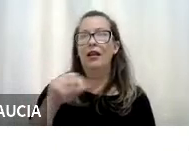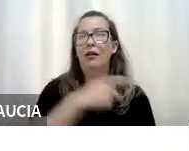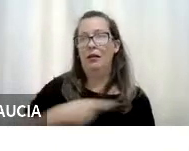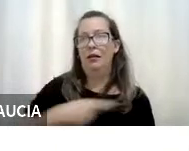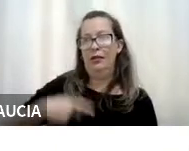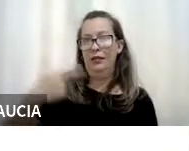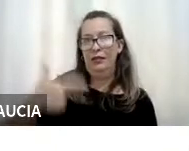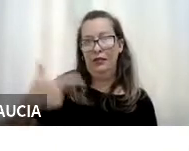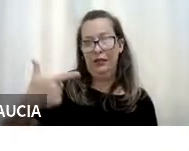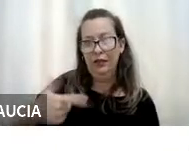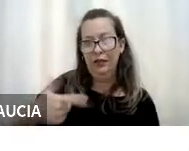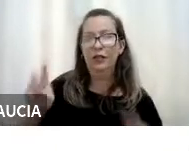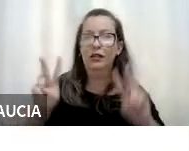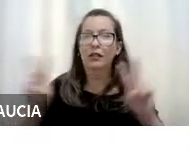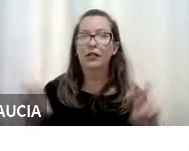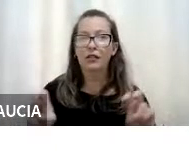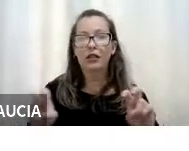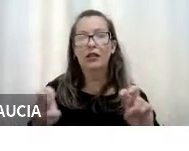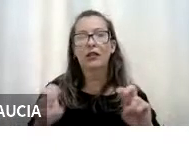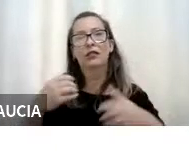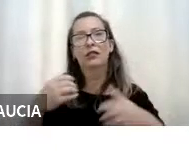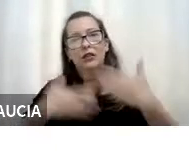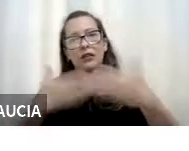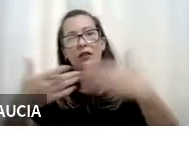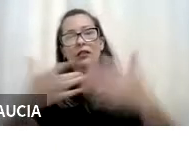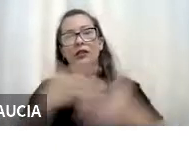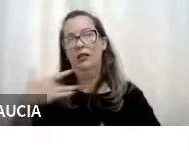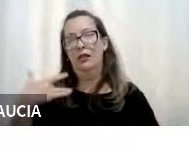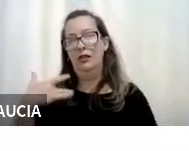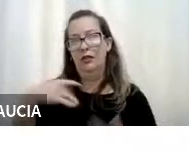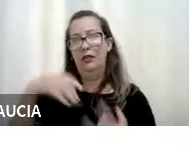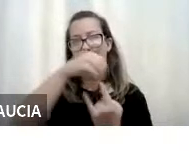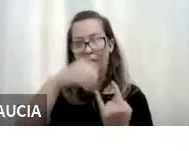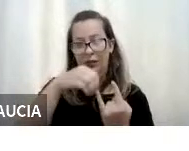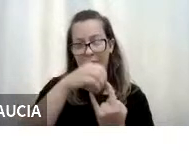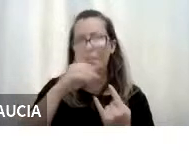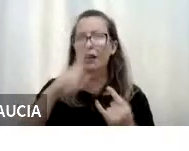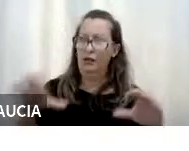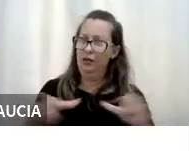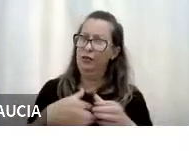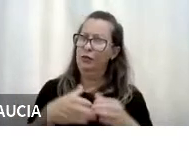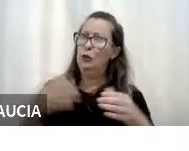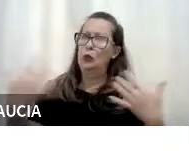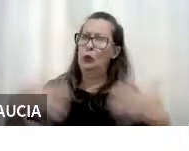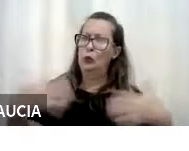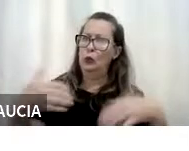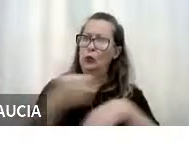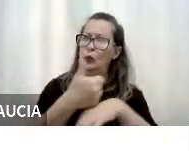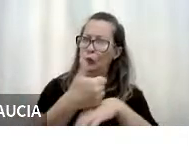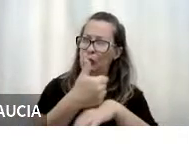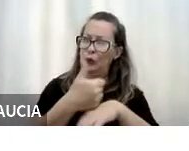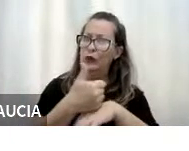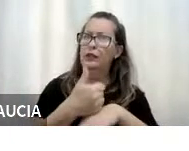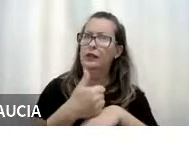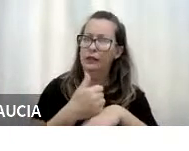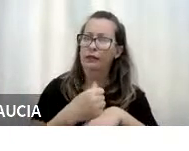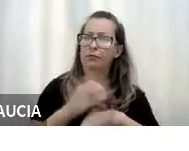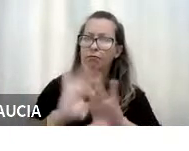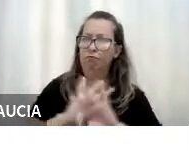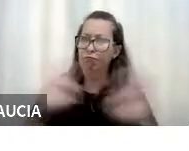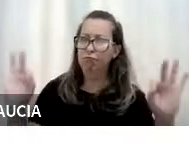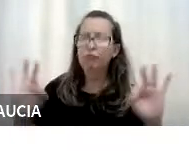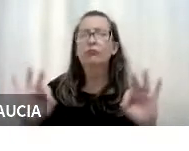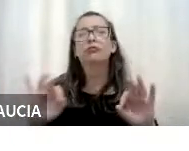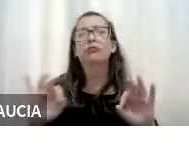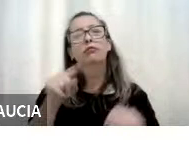inovação em saúde da Fiocruz. Então, assim, um time assim, de primeira que de fato